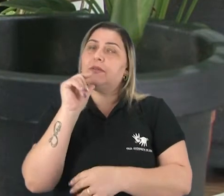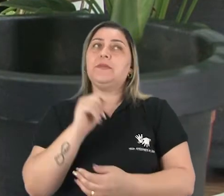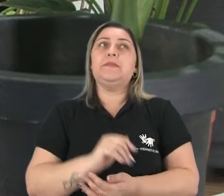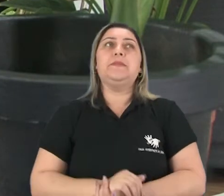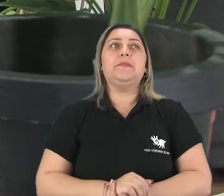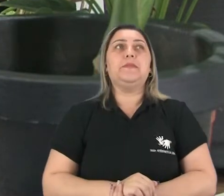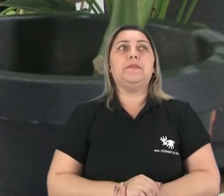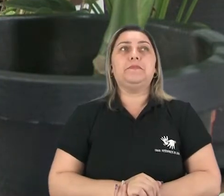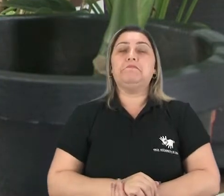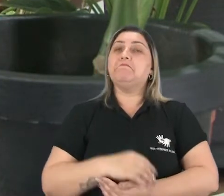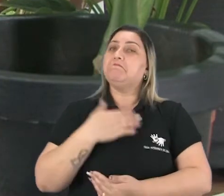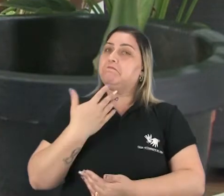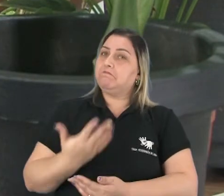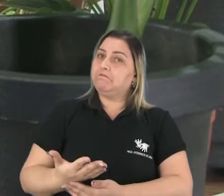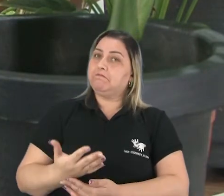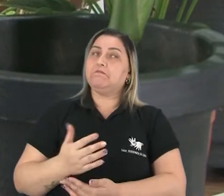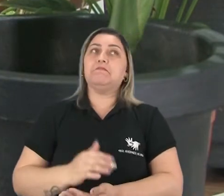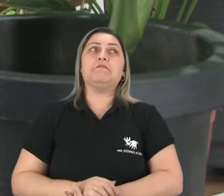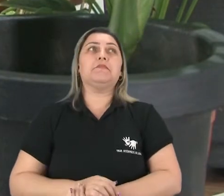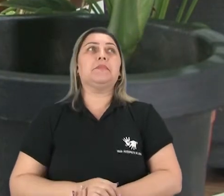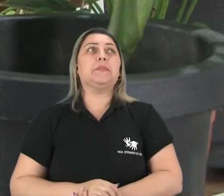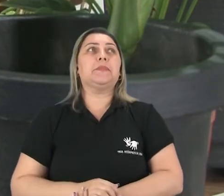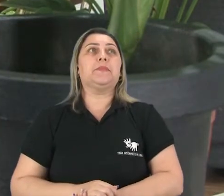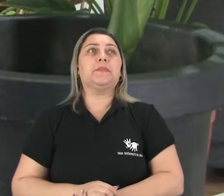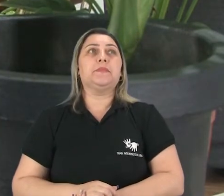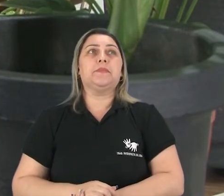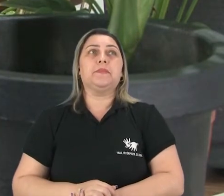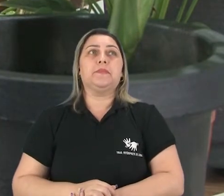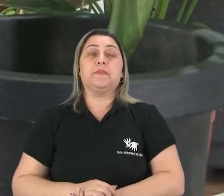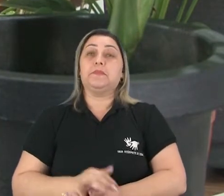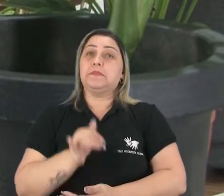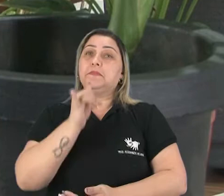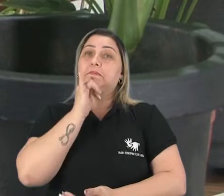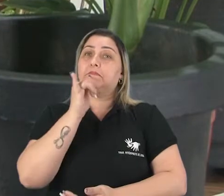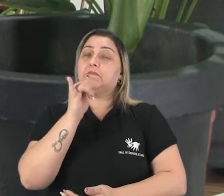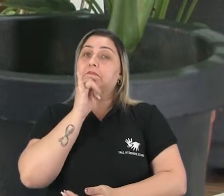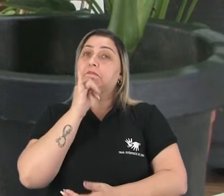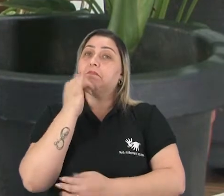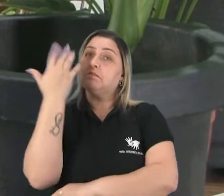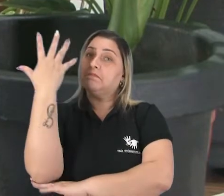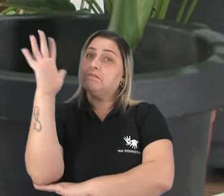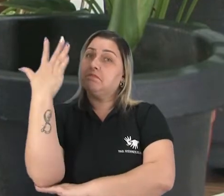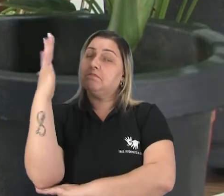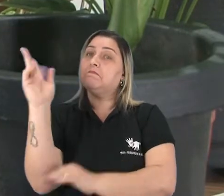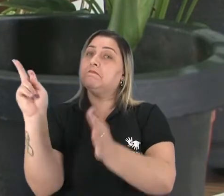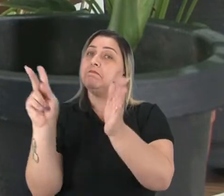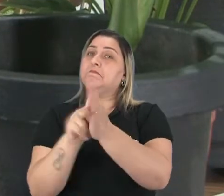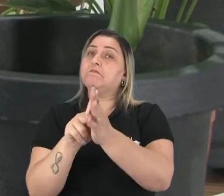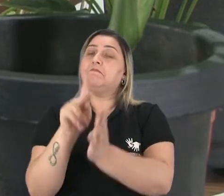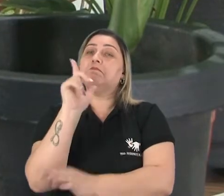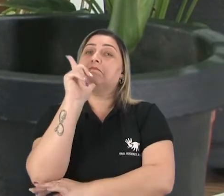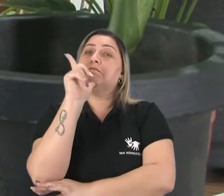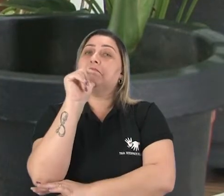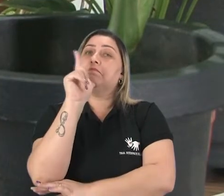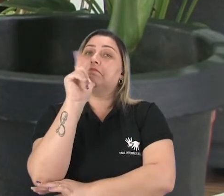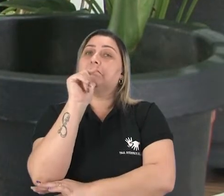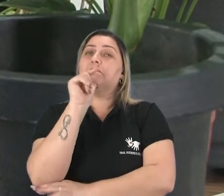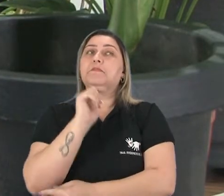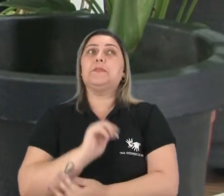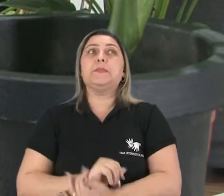Água. Isso mesmo. Então, esta é um exemplo de uma planta